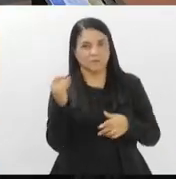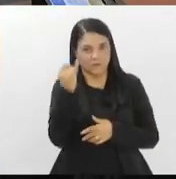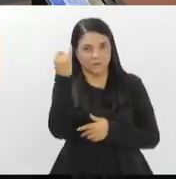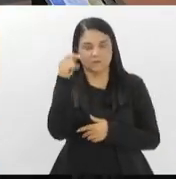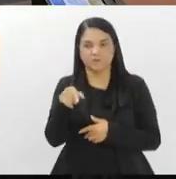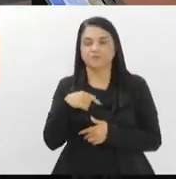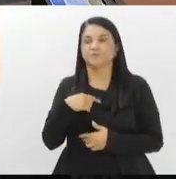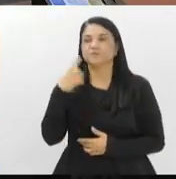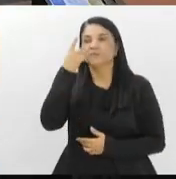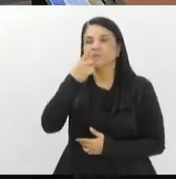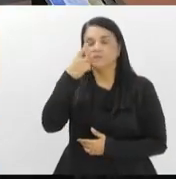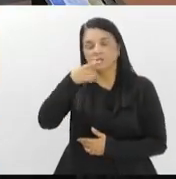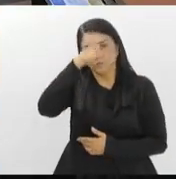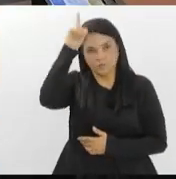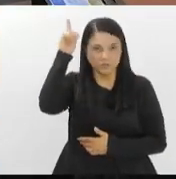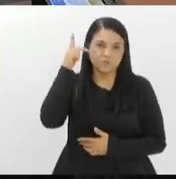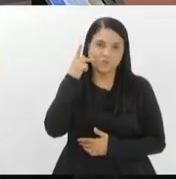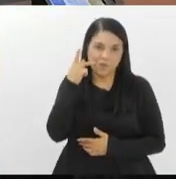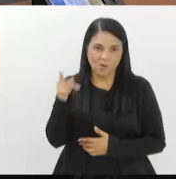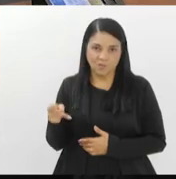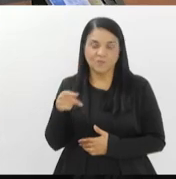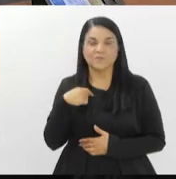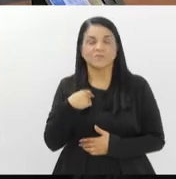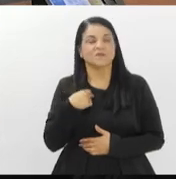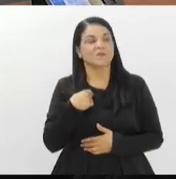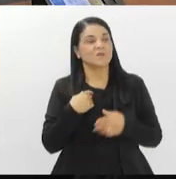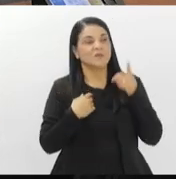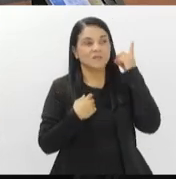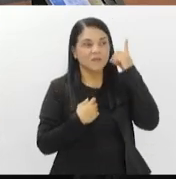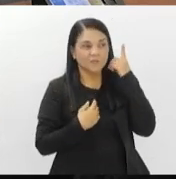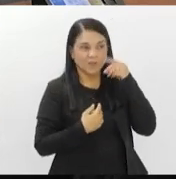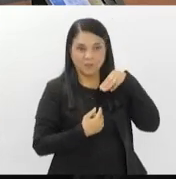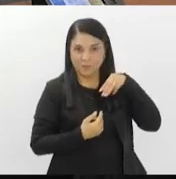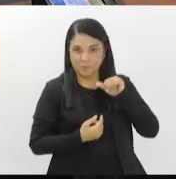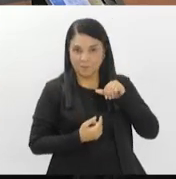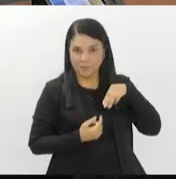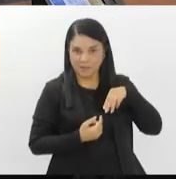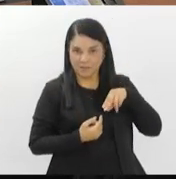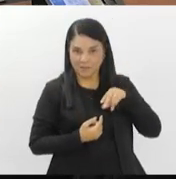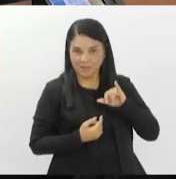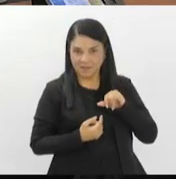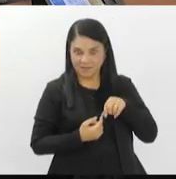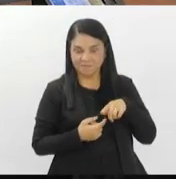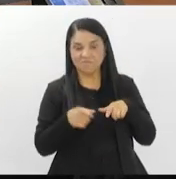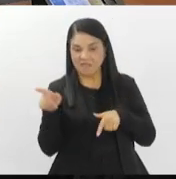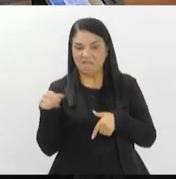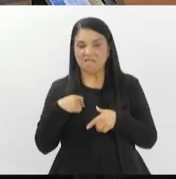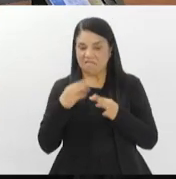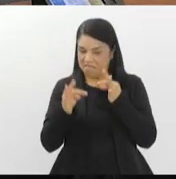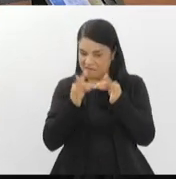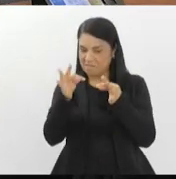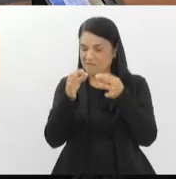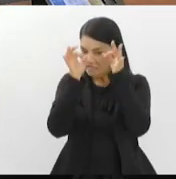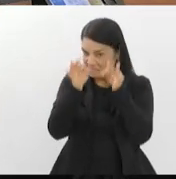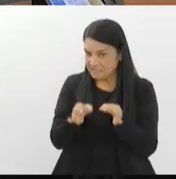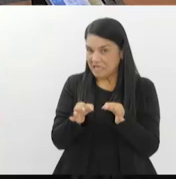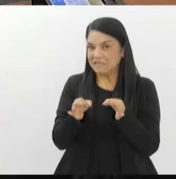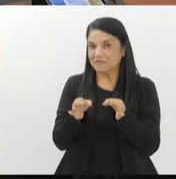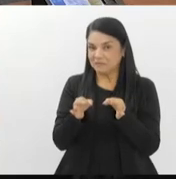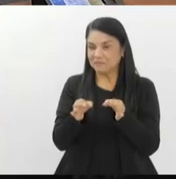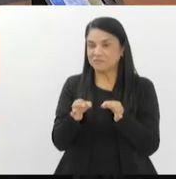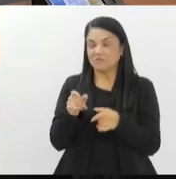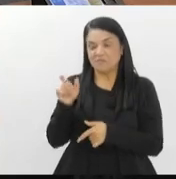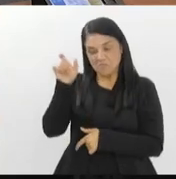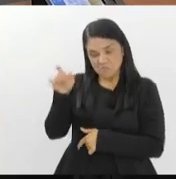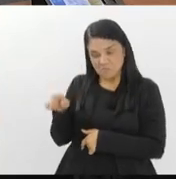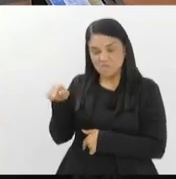Luiz Paulo. Deputado Carlos Mink é um exemplo que as terapias dão certo. Porque o meu companheiro aqui é